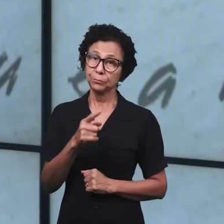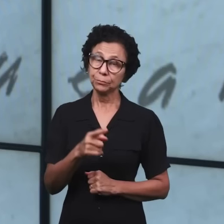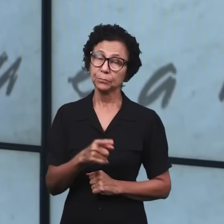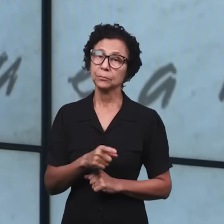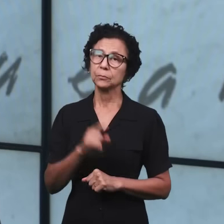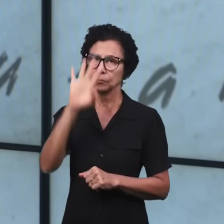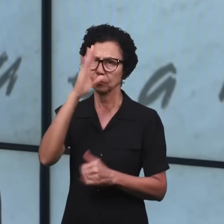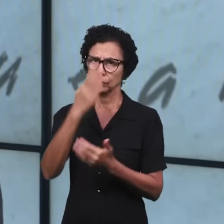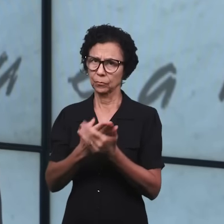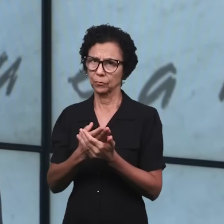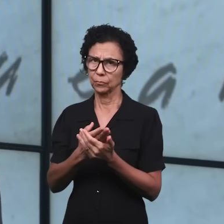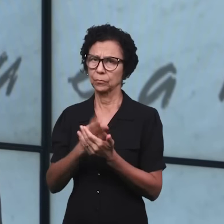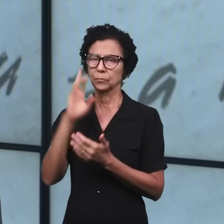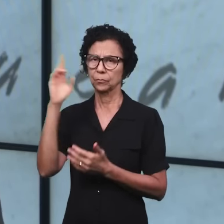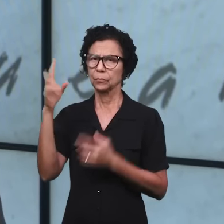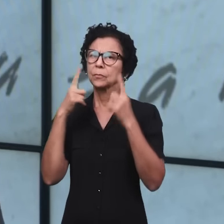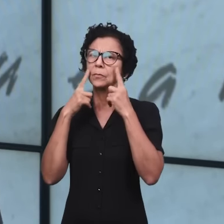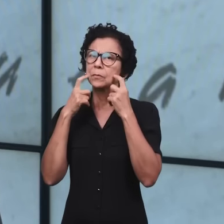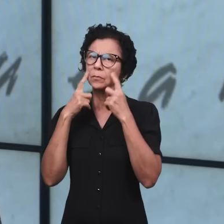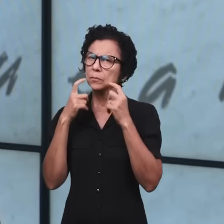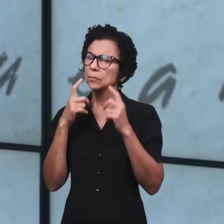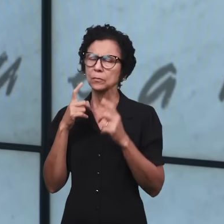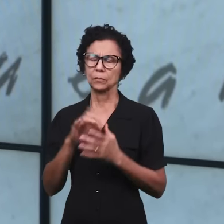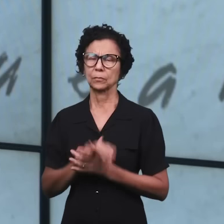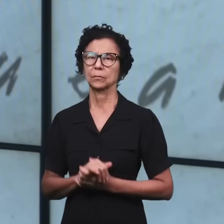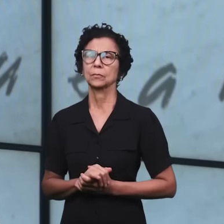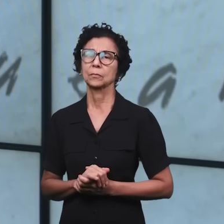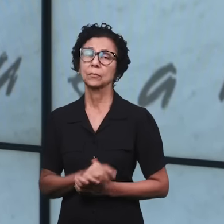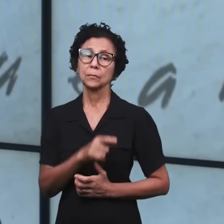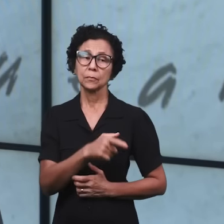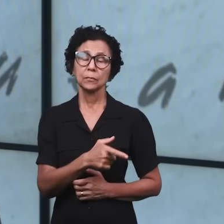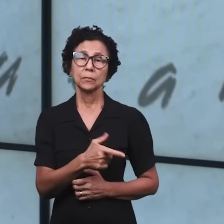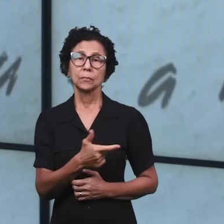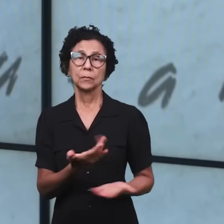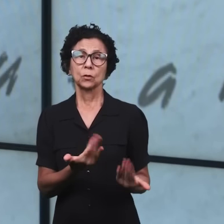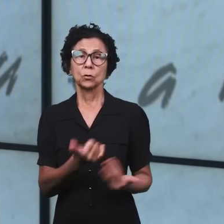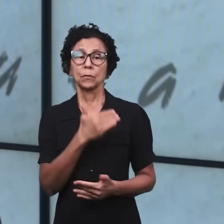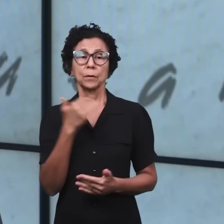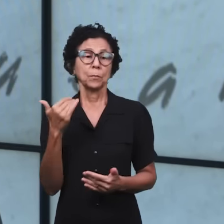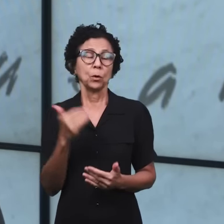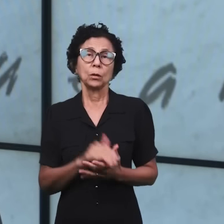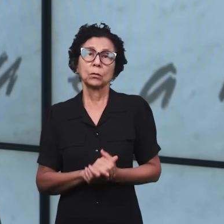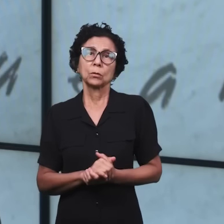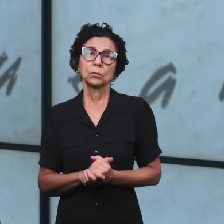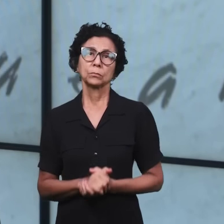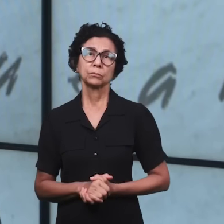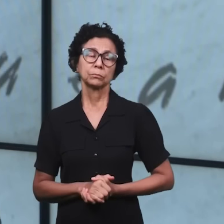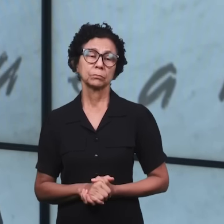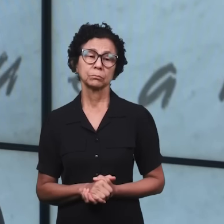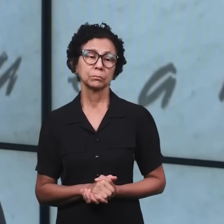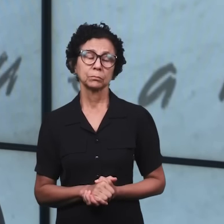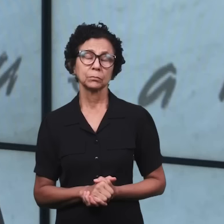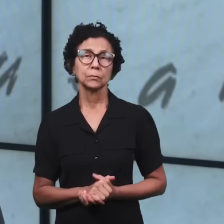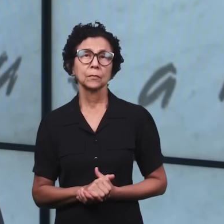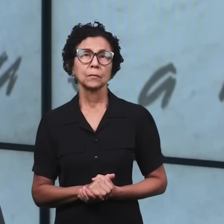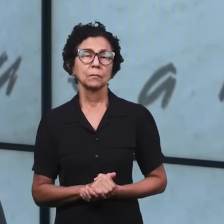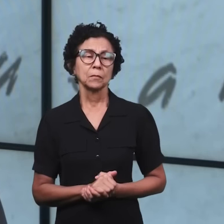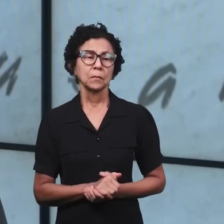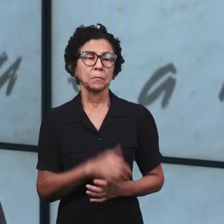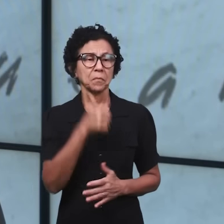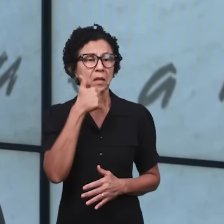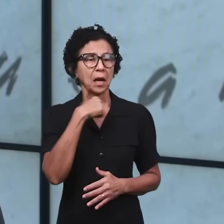porque o Senhor vai dar uma experiência aos filhos, né? Aquele jovem que estava sendo carregado, agora ele mesmo levanta. Não foi a mãe que levantou, Muito bom. não